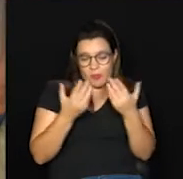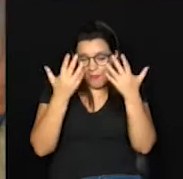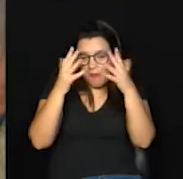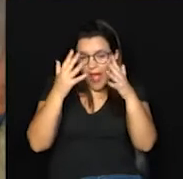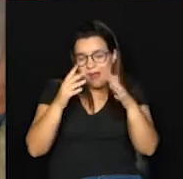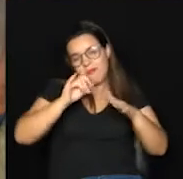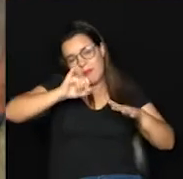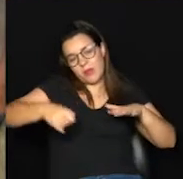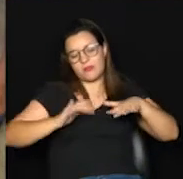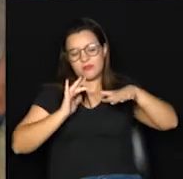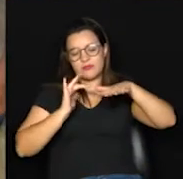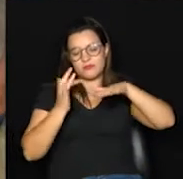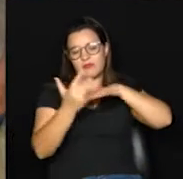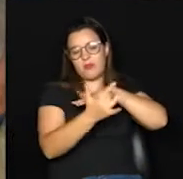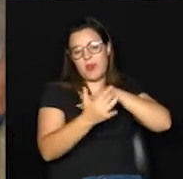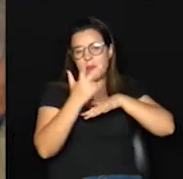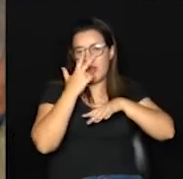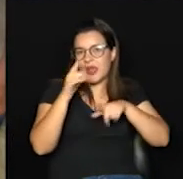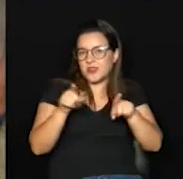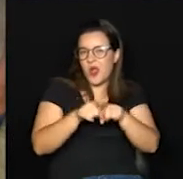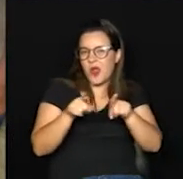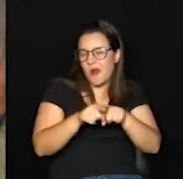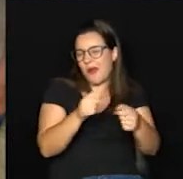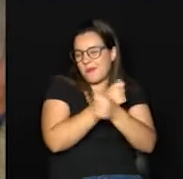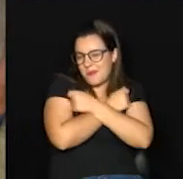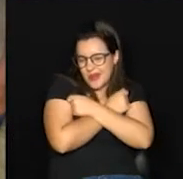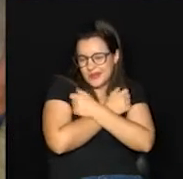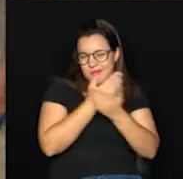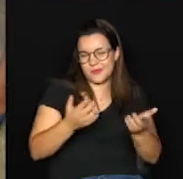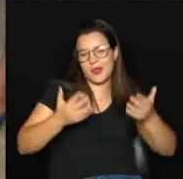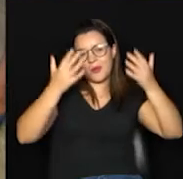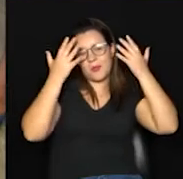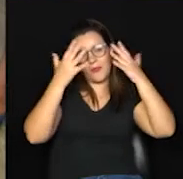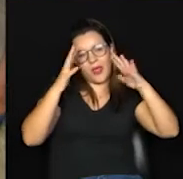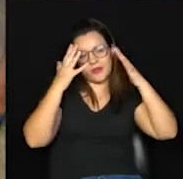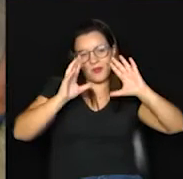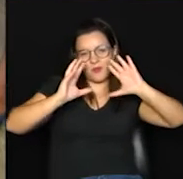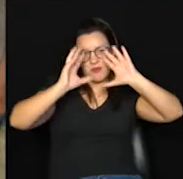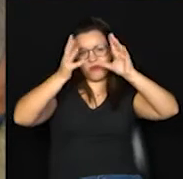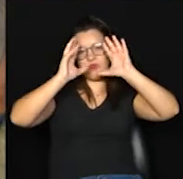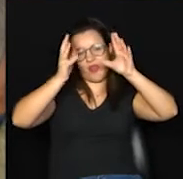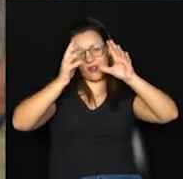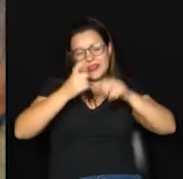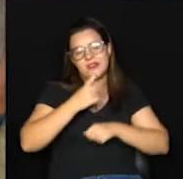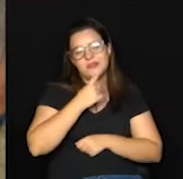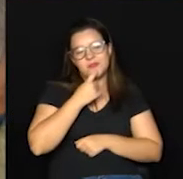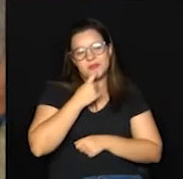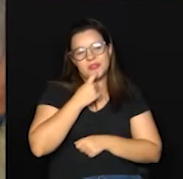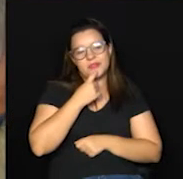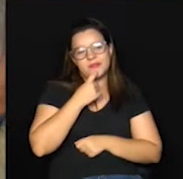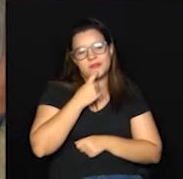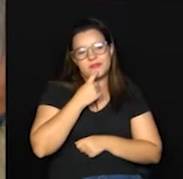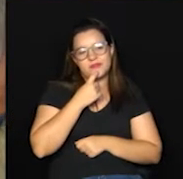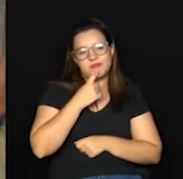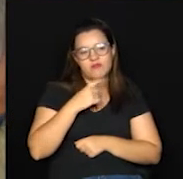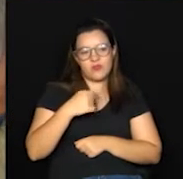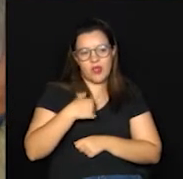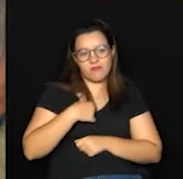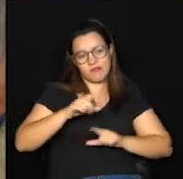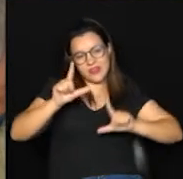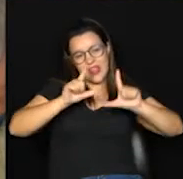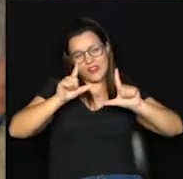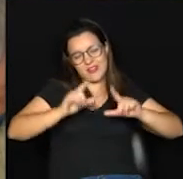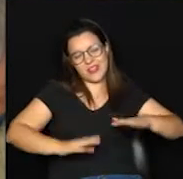aí de abraçar toda essa equipe. Exatamente, então parabéns ao Vôlei Renata, que em nome de toda a TV Câmara Campinas,